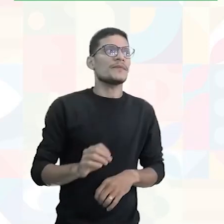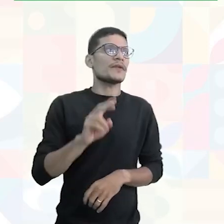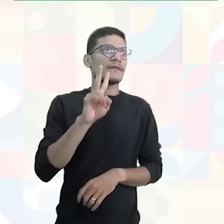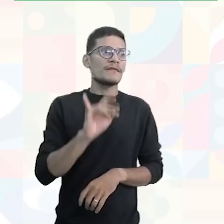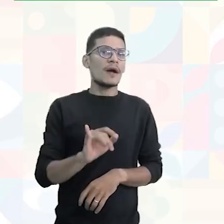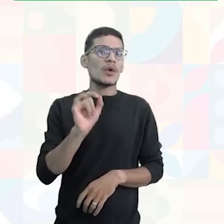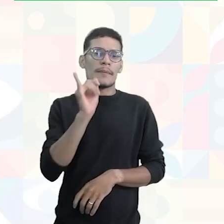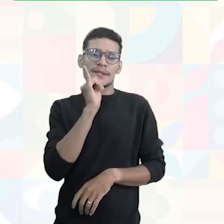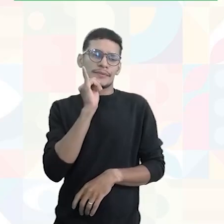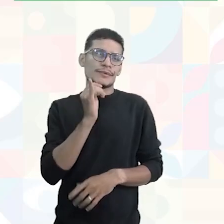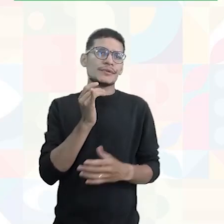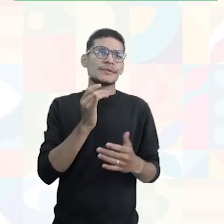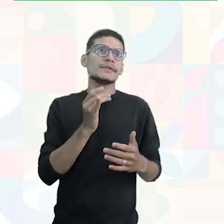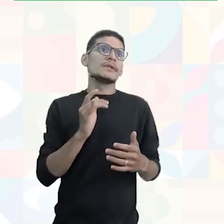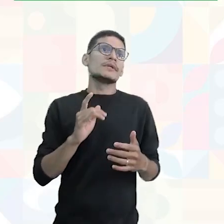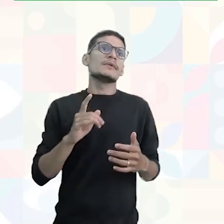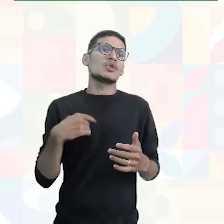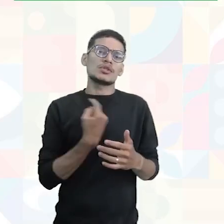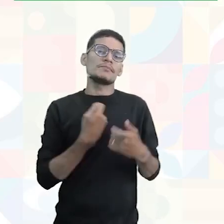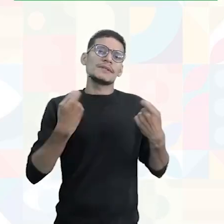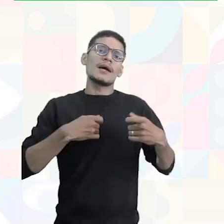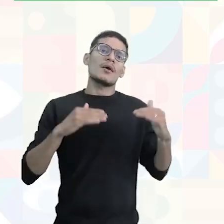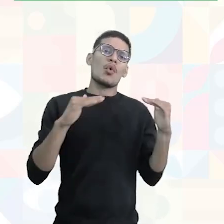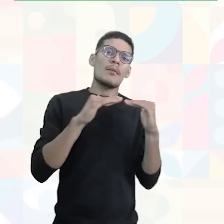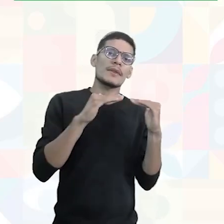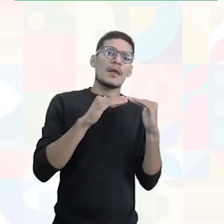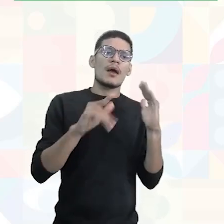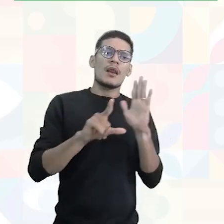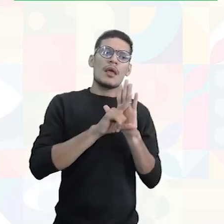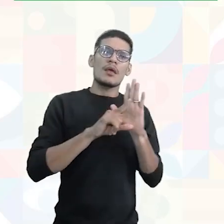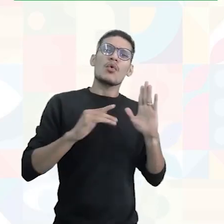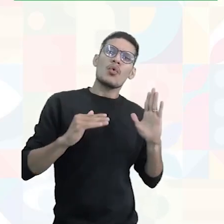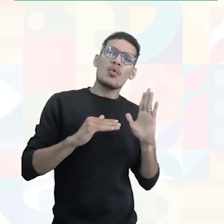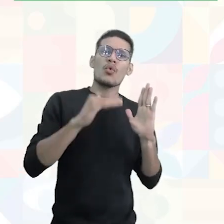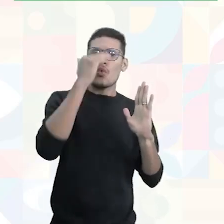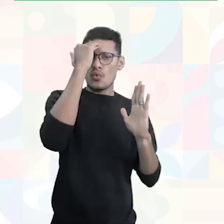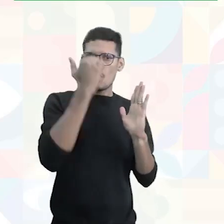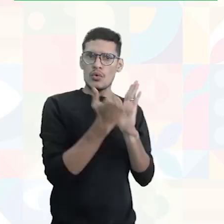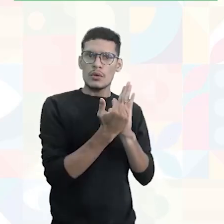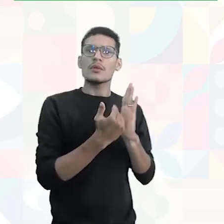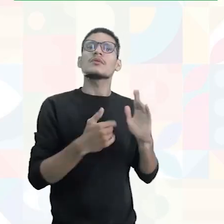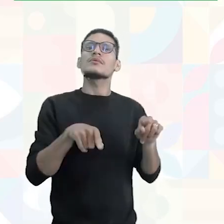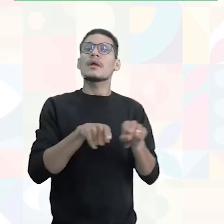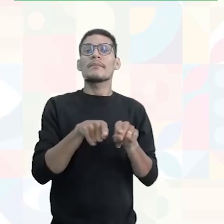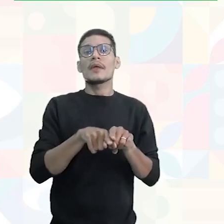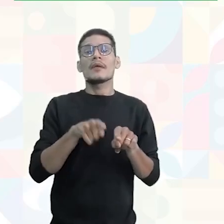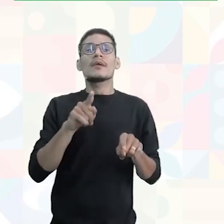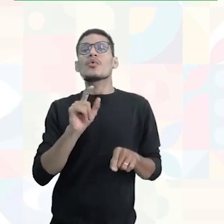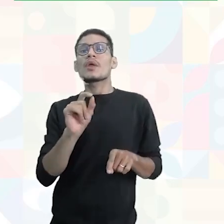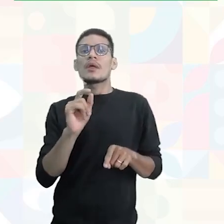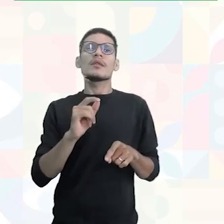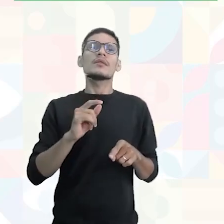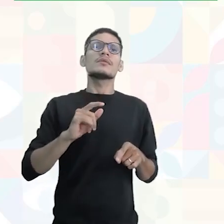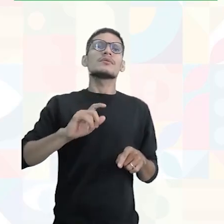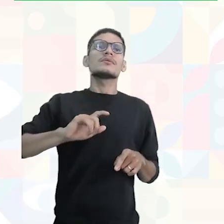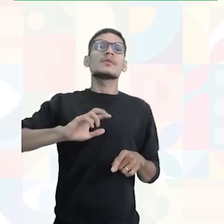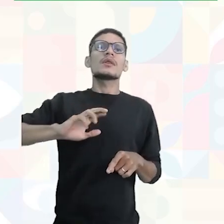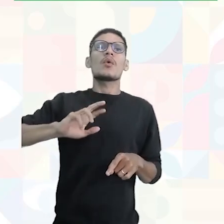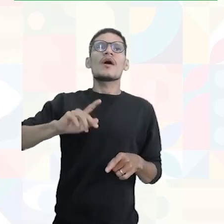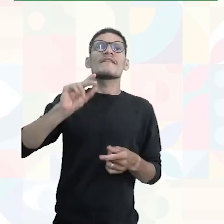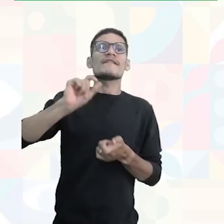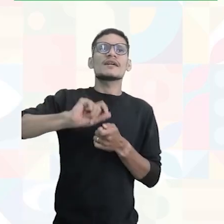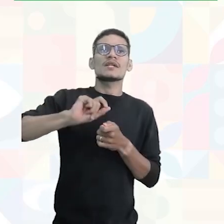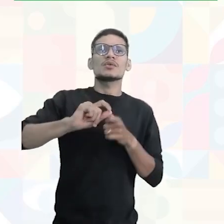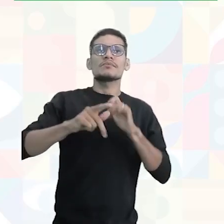está em desacordo não só com a lei, mas a gente também não está cumprindo com o papel da secretaria escolar. E aí, quando a gente fala desses